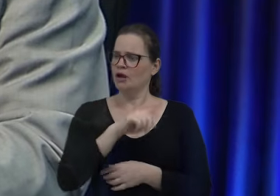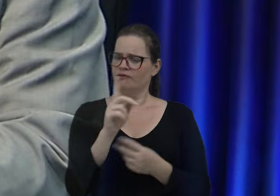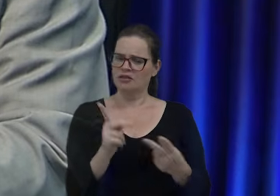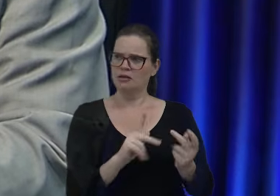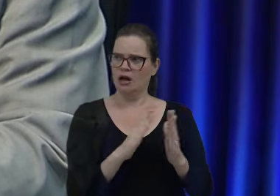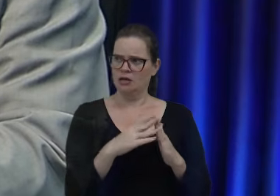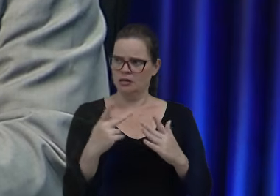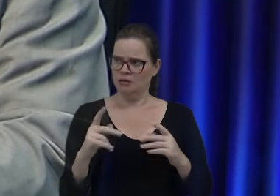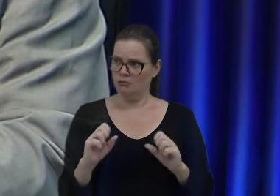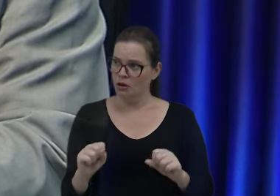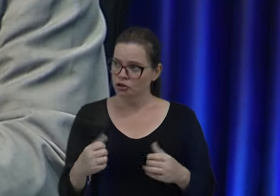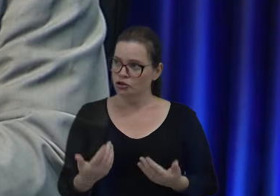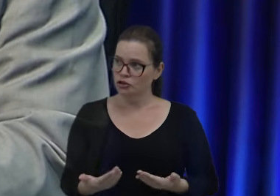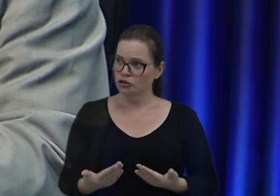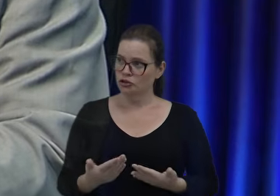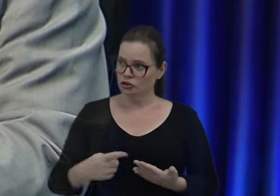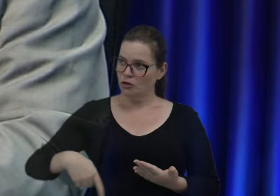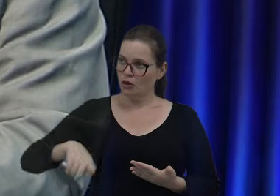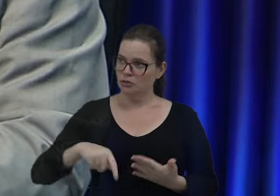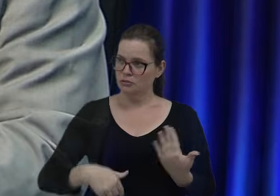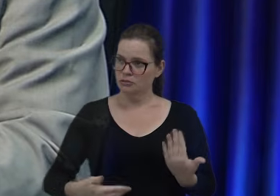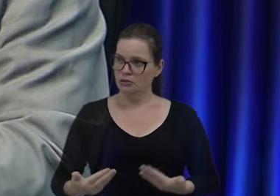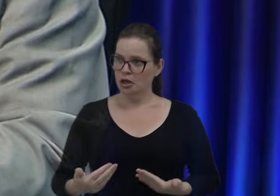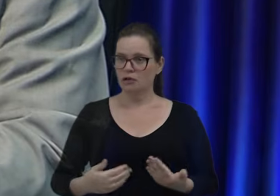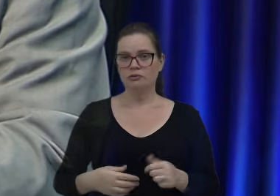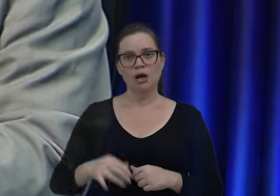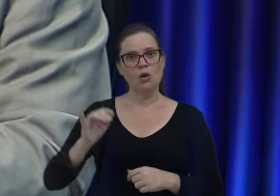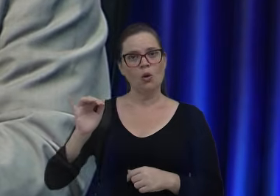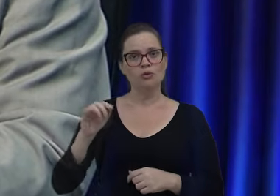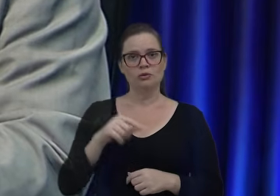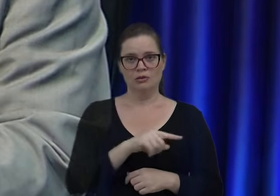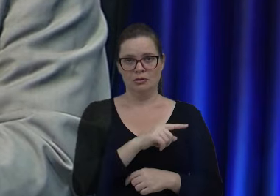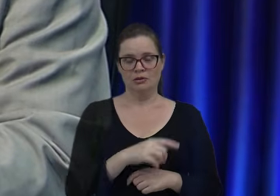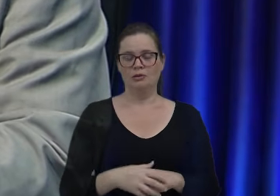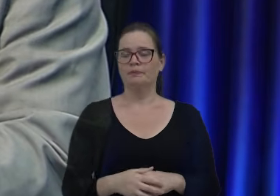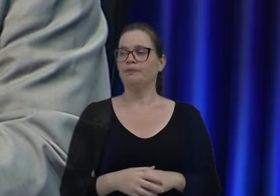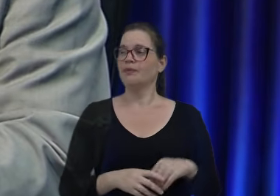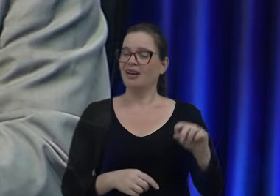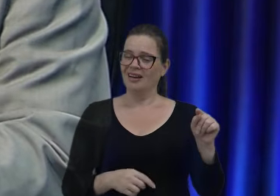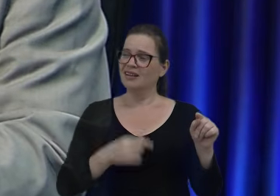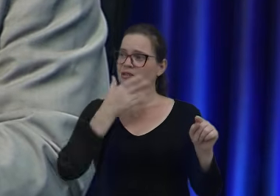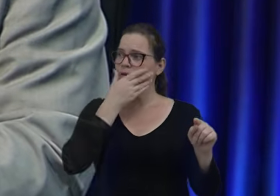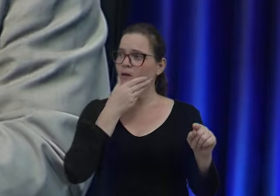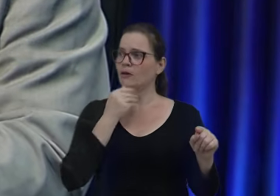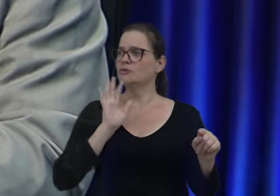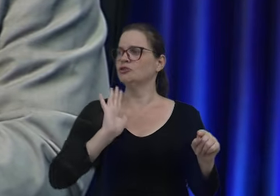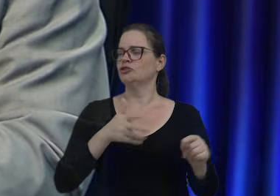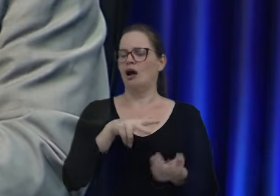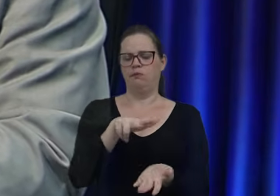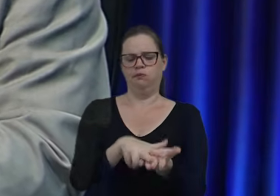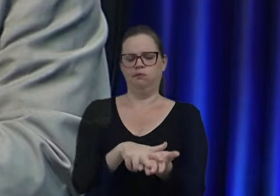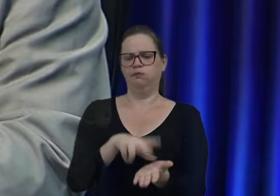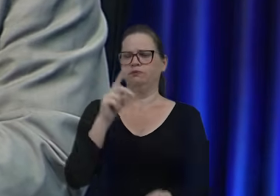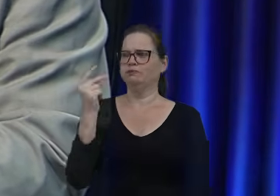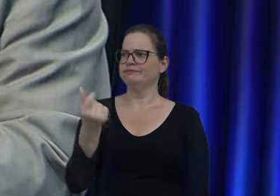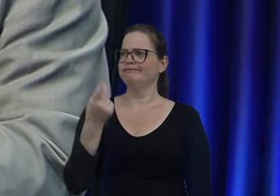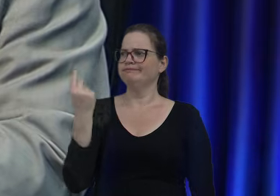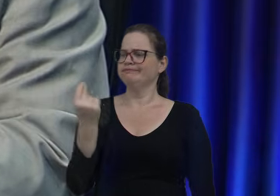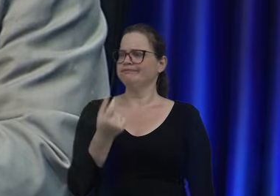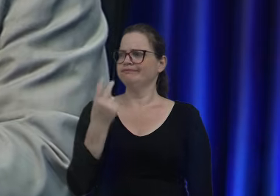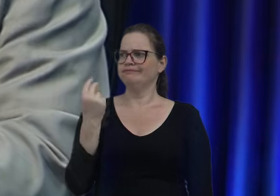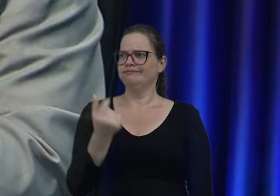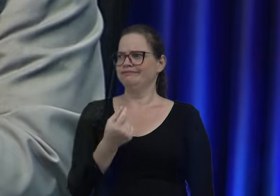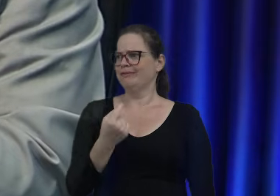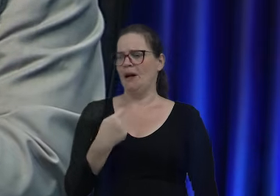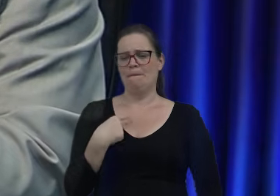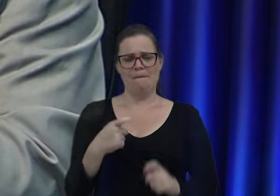ele. E contou o estado dele, ele estava acamado já há muito tempo em casa,